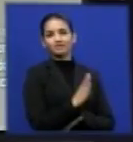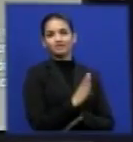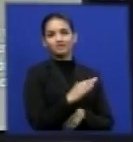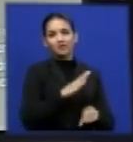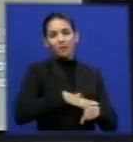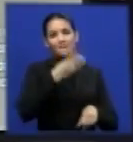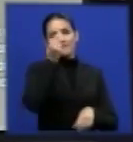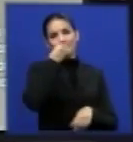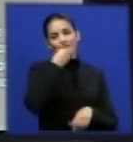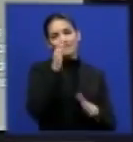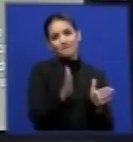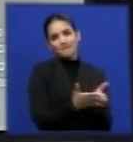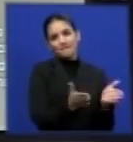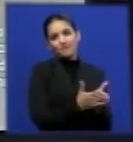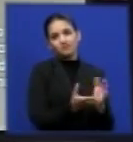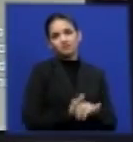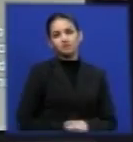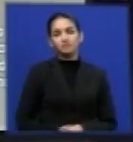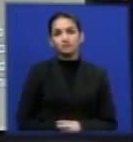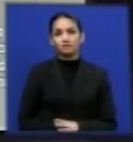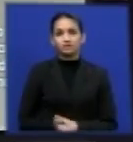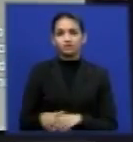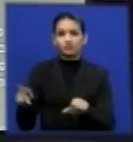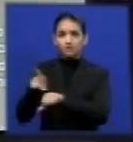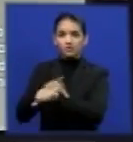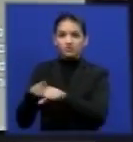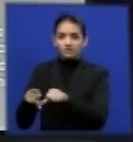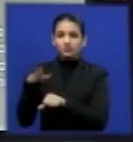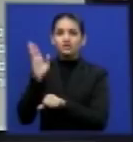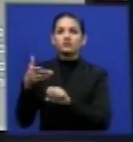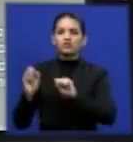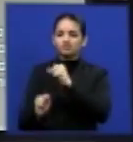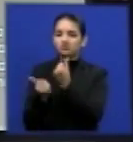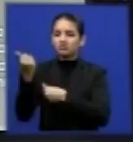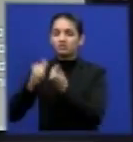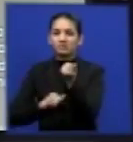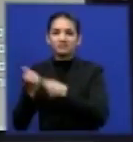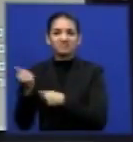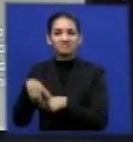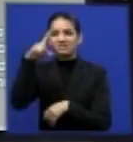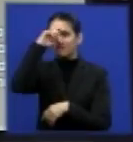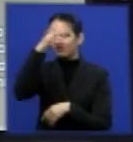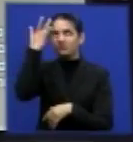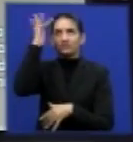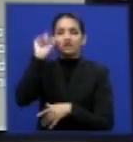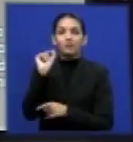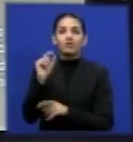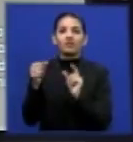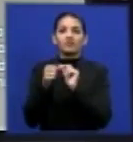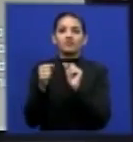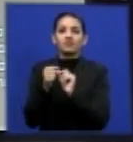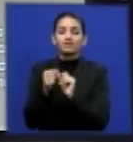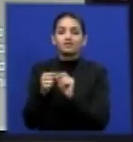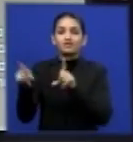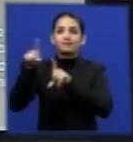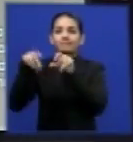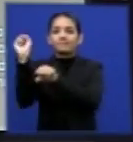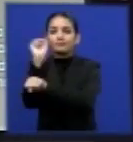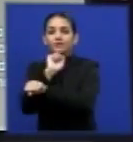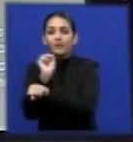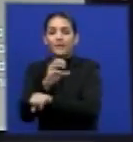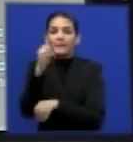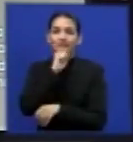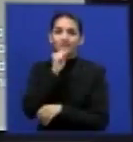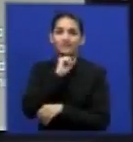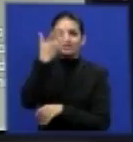importadores os países industrializados ainda não conseguiram apresentar uma solução aplicável ao